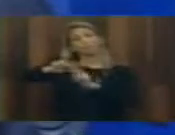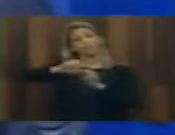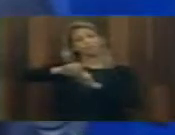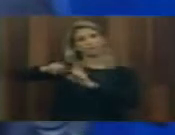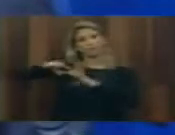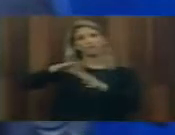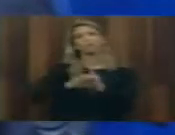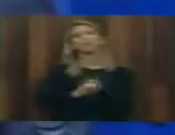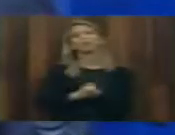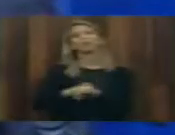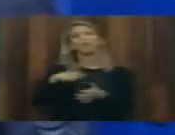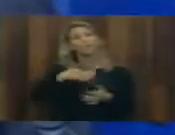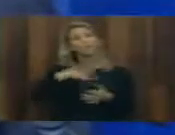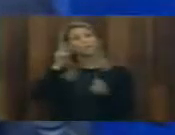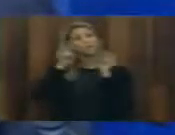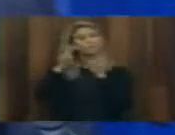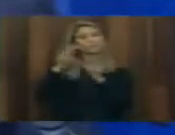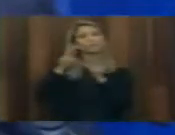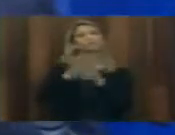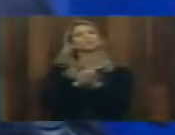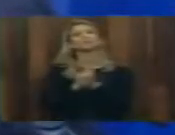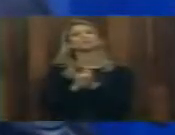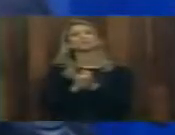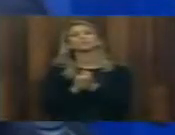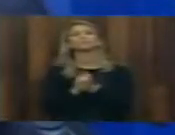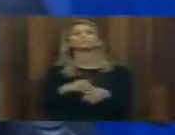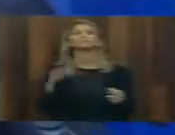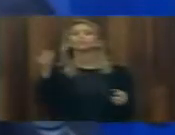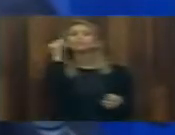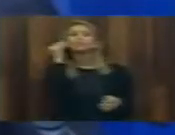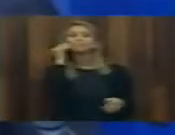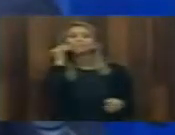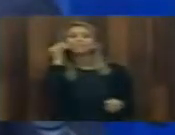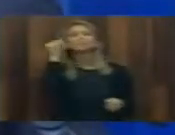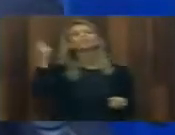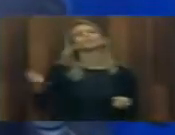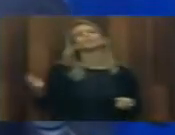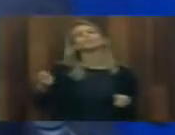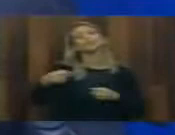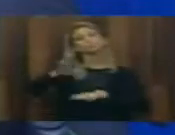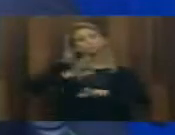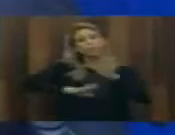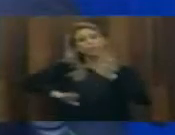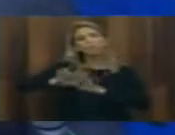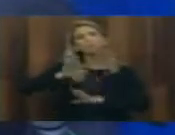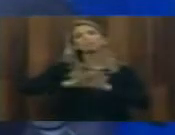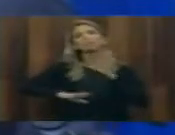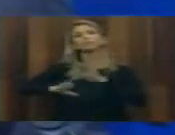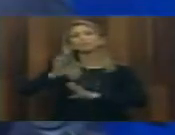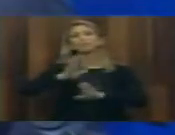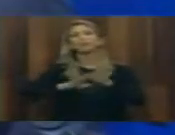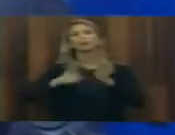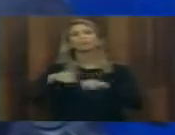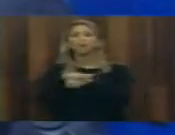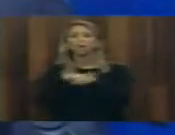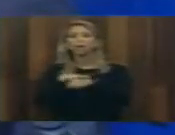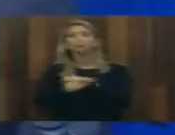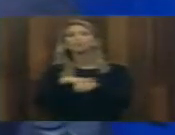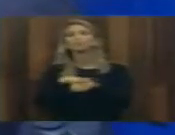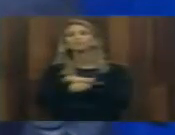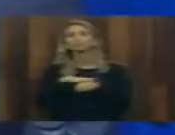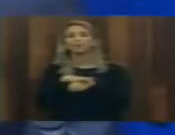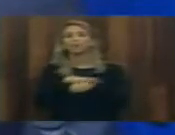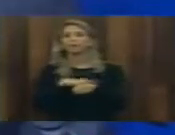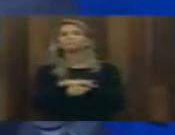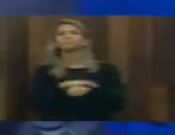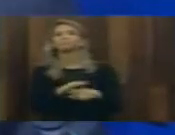retomada dessas obras para que a gente possa estar voltando a receber as emendas parlamentares. Eu, nobre querida vereadora Letícia, que foi